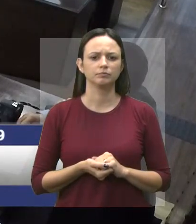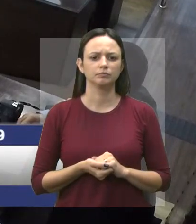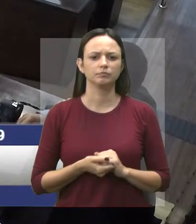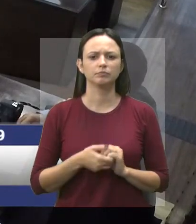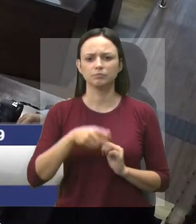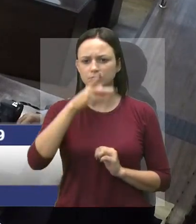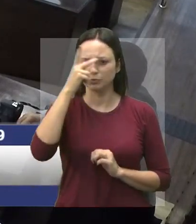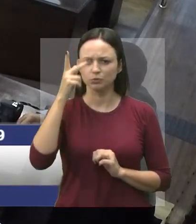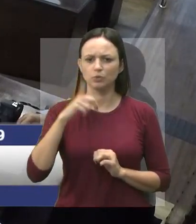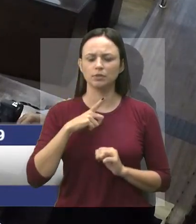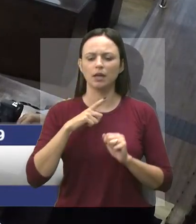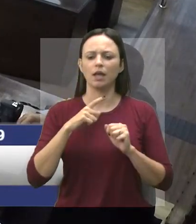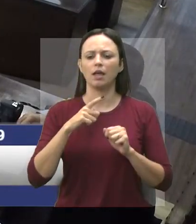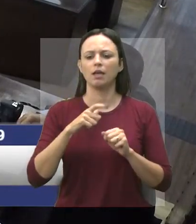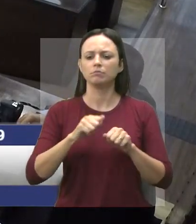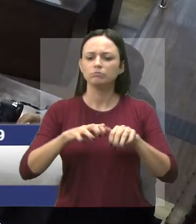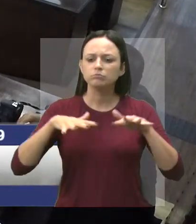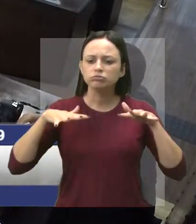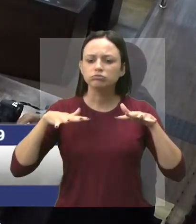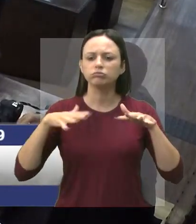Público presente?